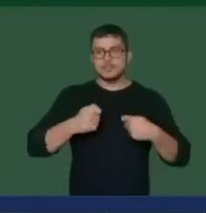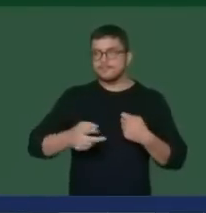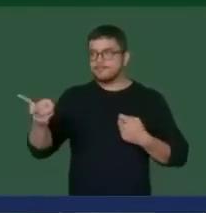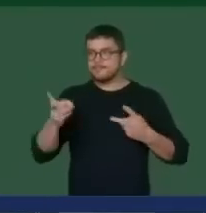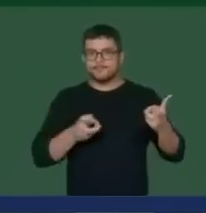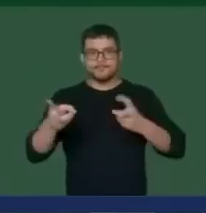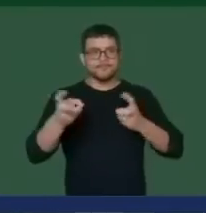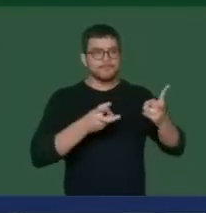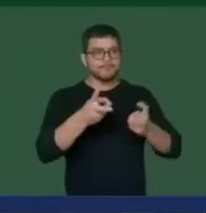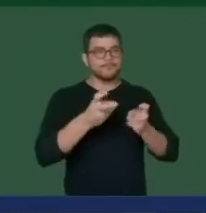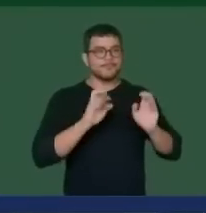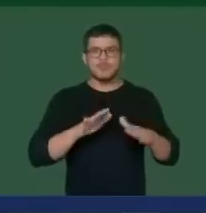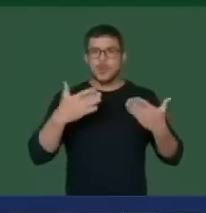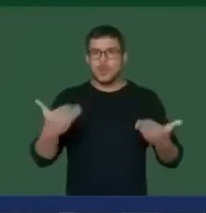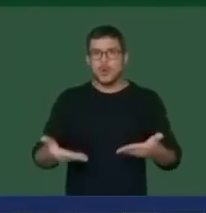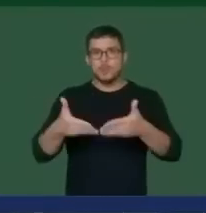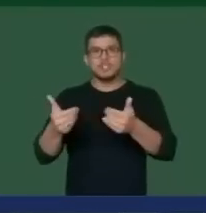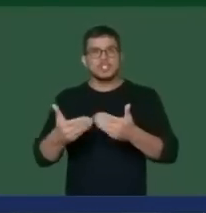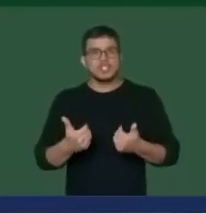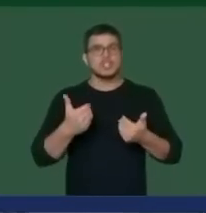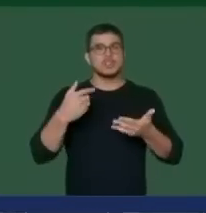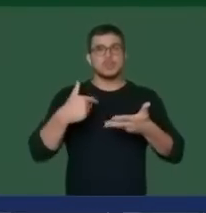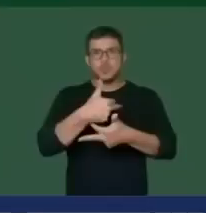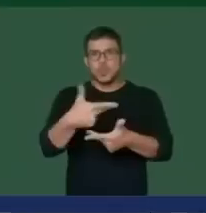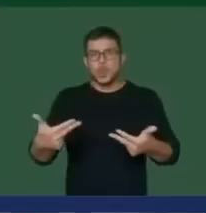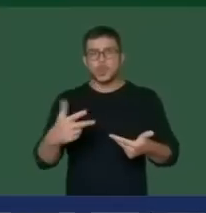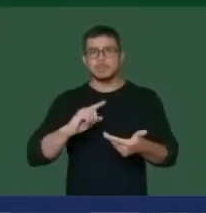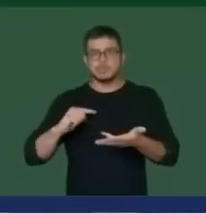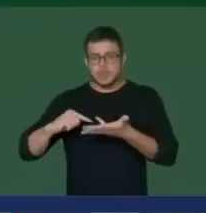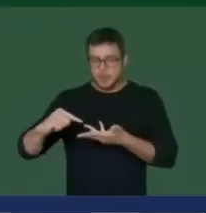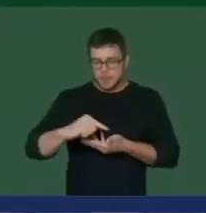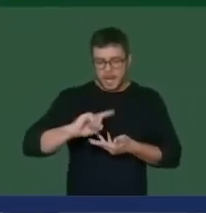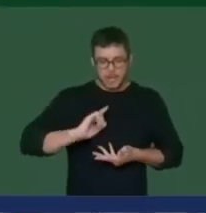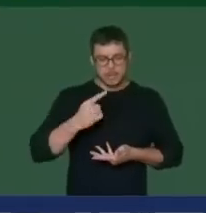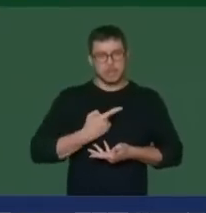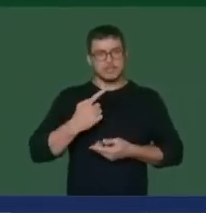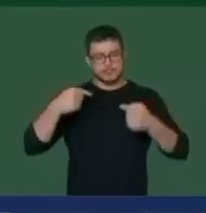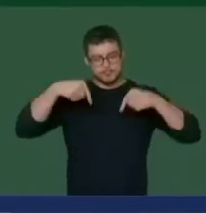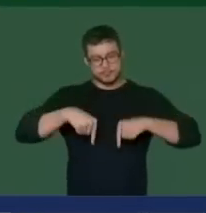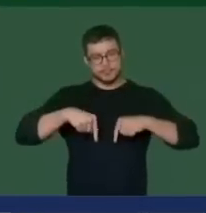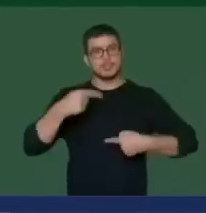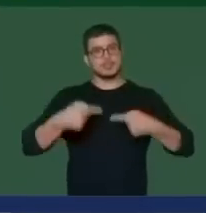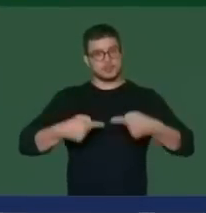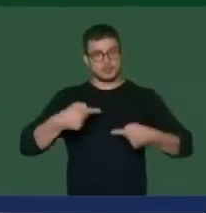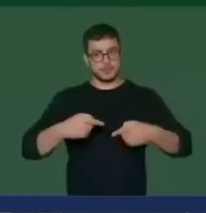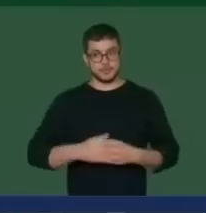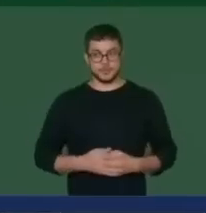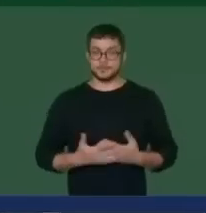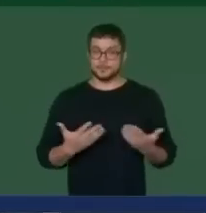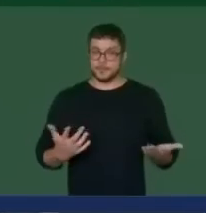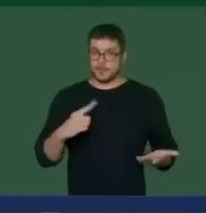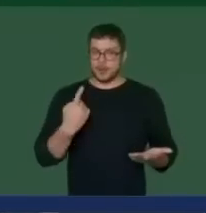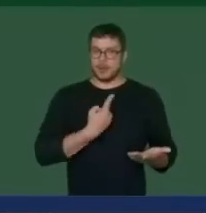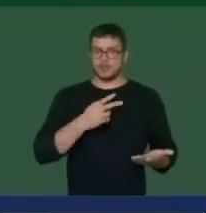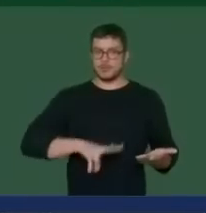reclamação, cada ponto de vista e trazendo tudo isso para as nossas discussões. Esta casa terá sucesso